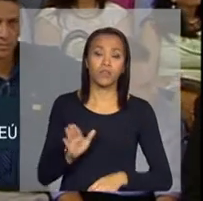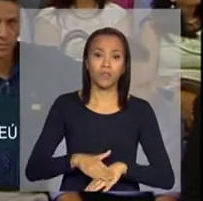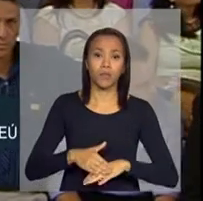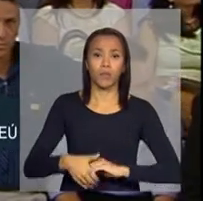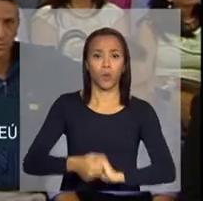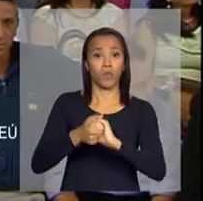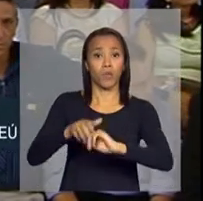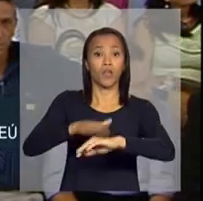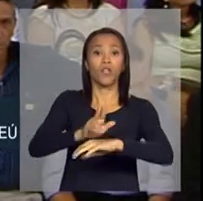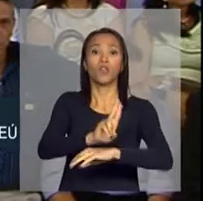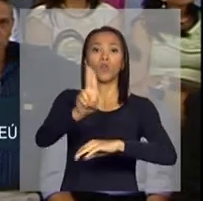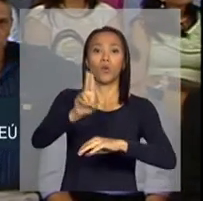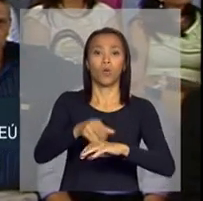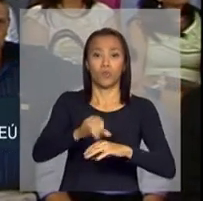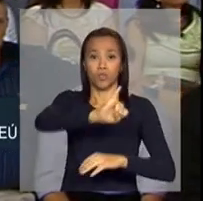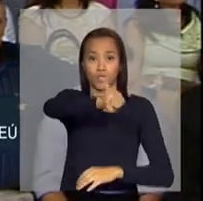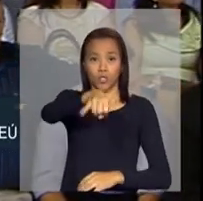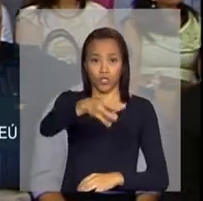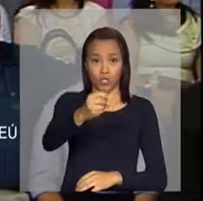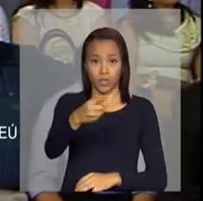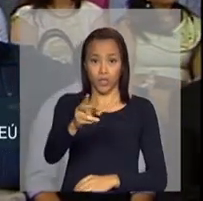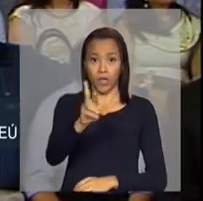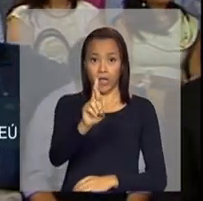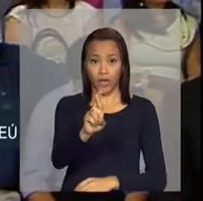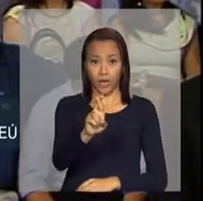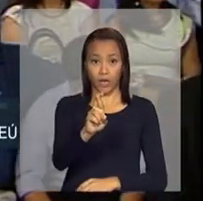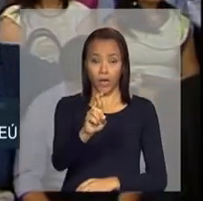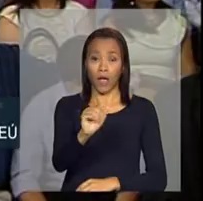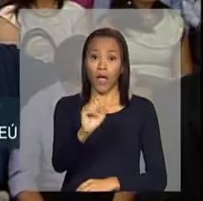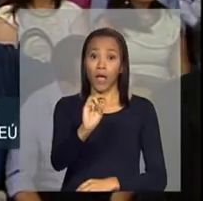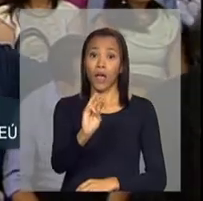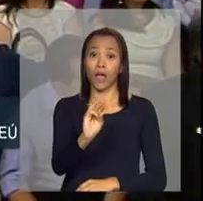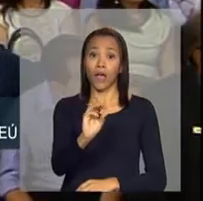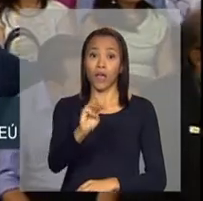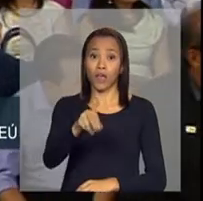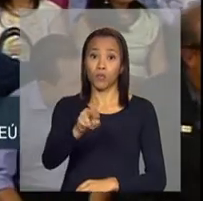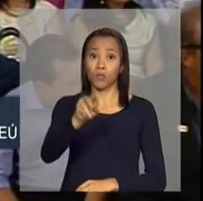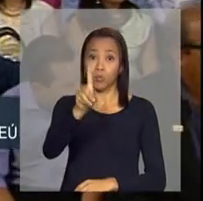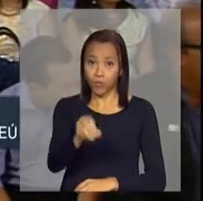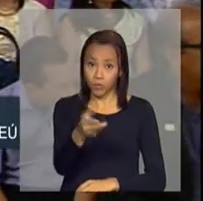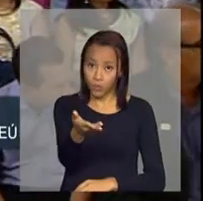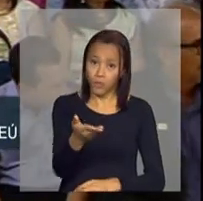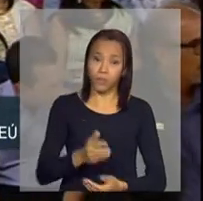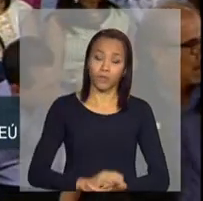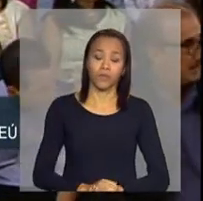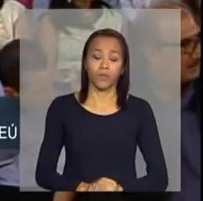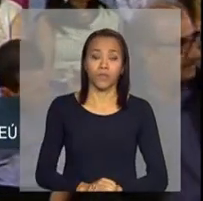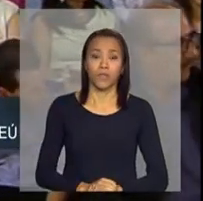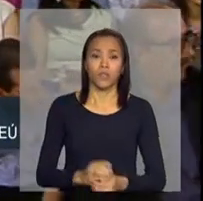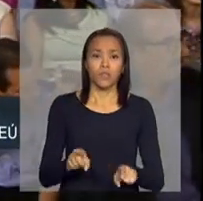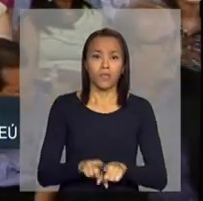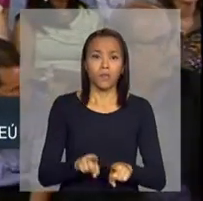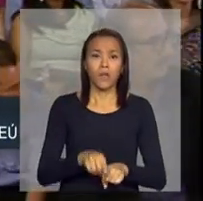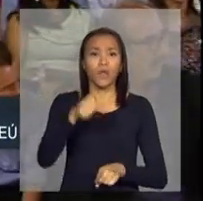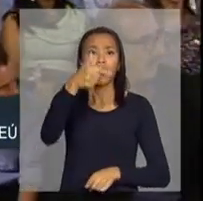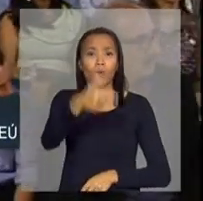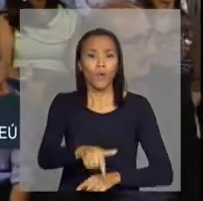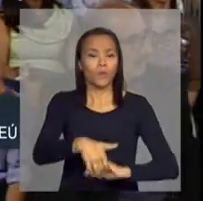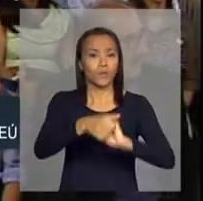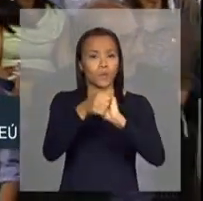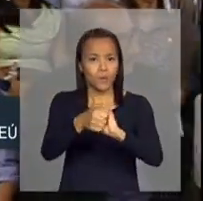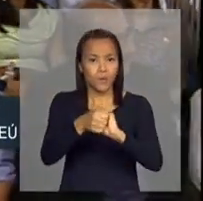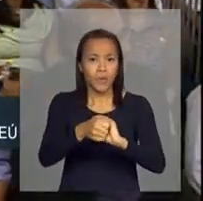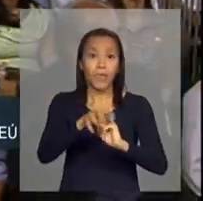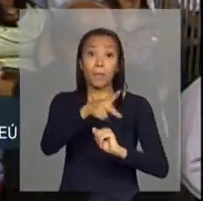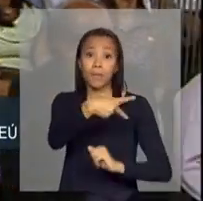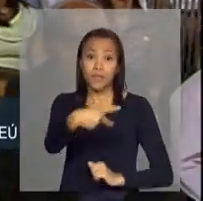de José Raimundo, presidente da Câmara Municipal de Serra Talhada. Meu caro Doriel Barros, presidente